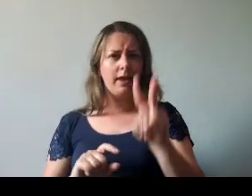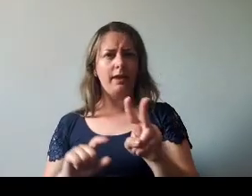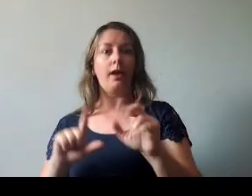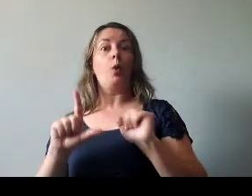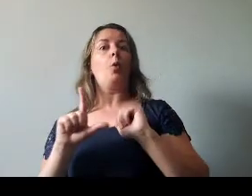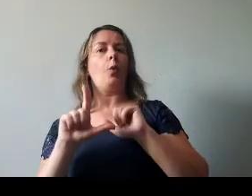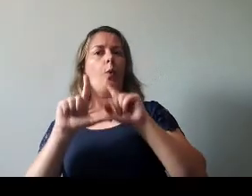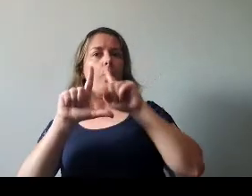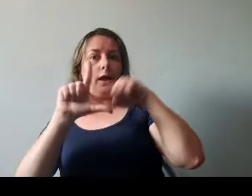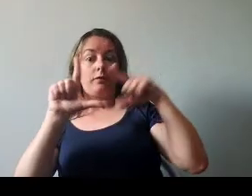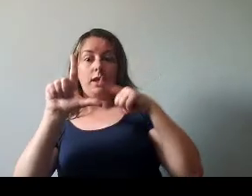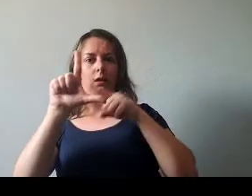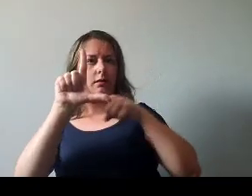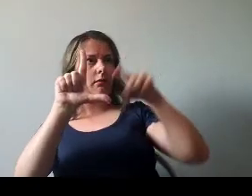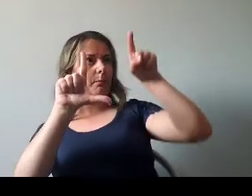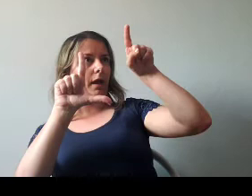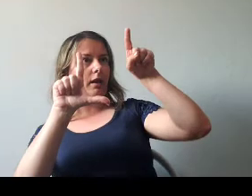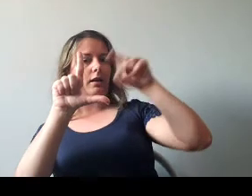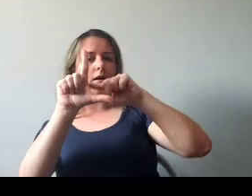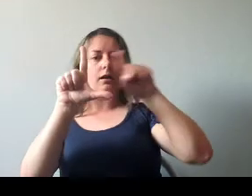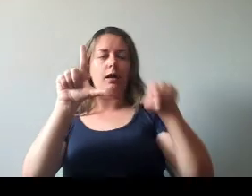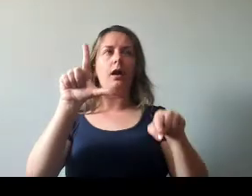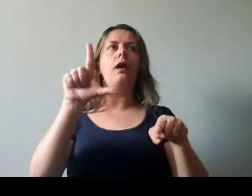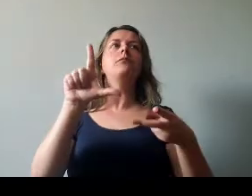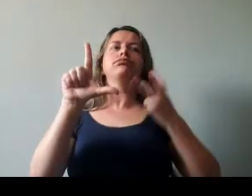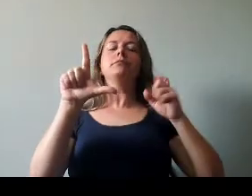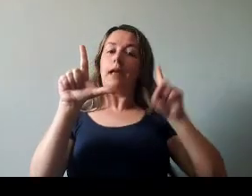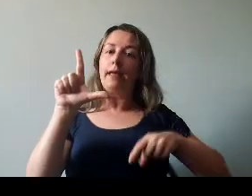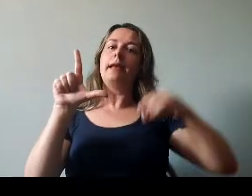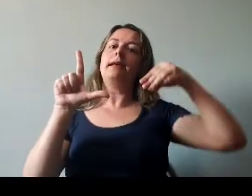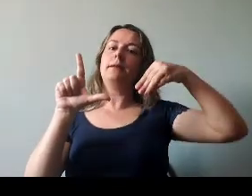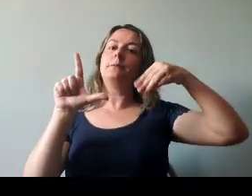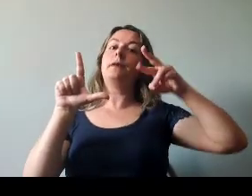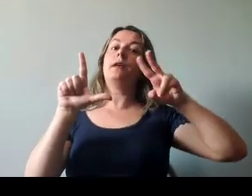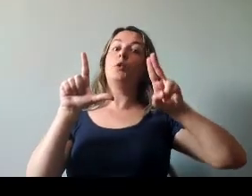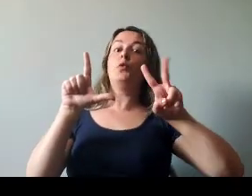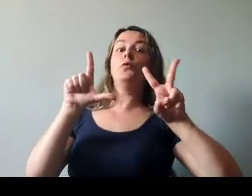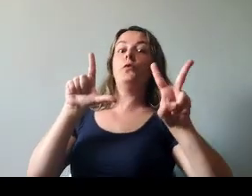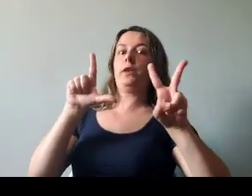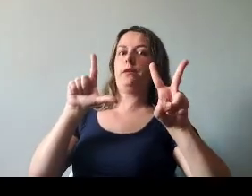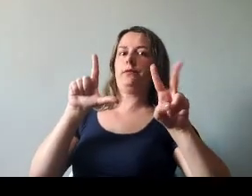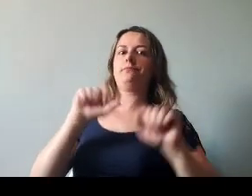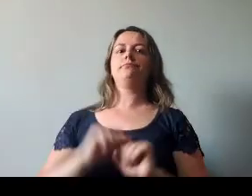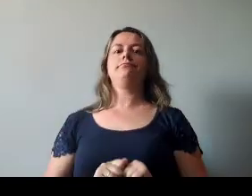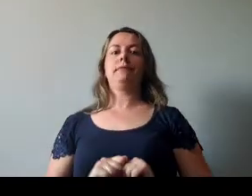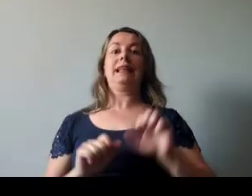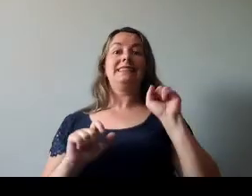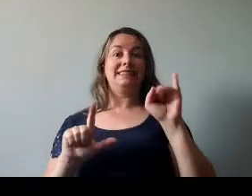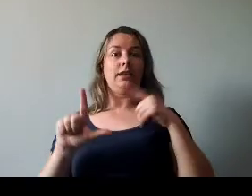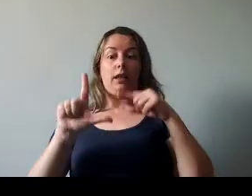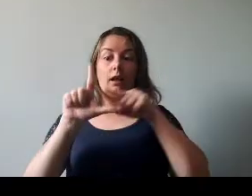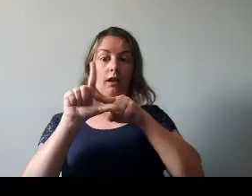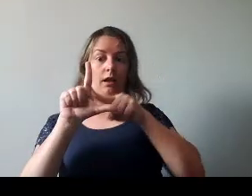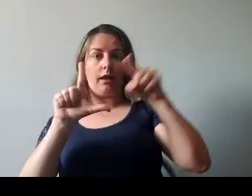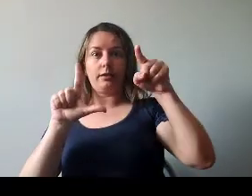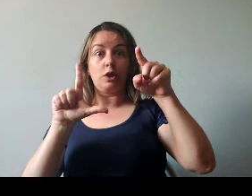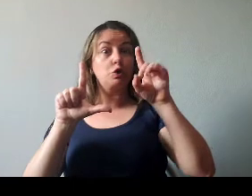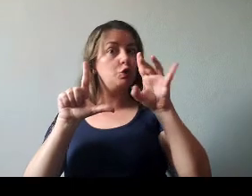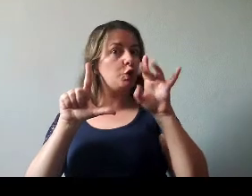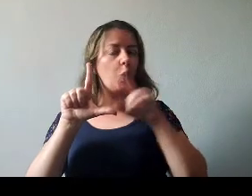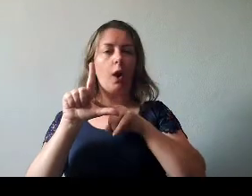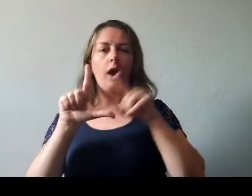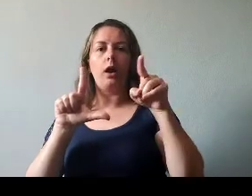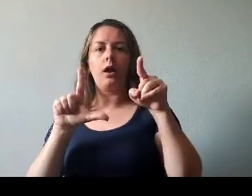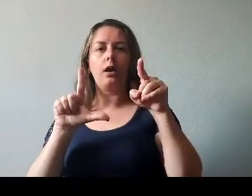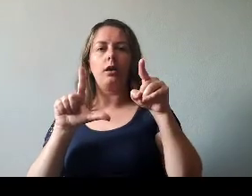parábola, você já sabe que é um movimento uniformemente variado. Se você vê um gráfico de posição que é uma reta, né, aí